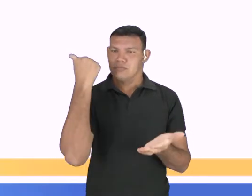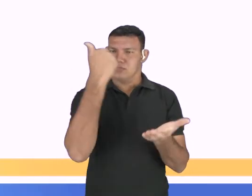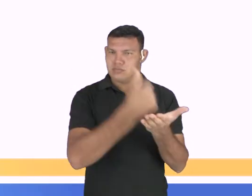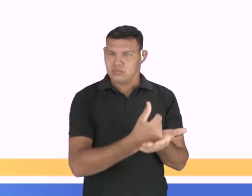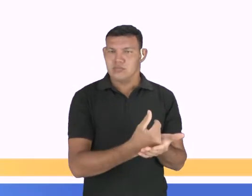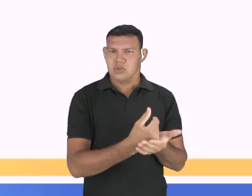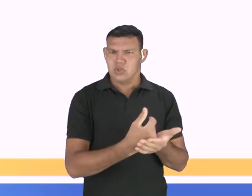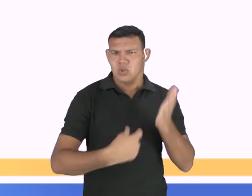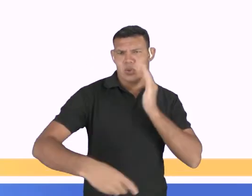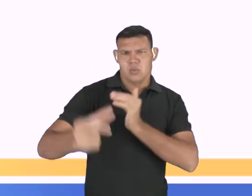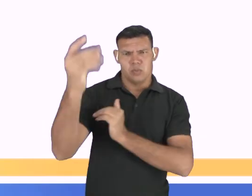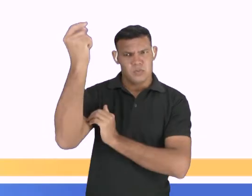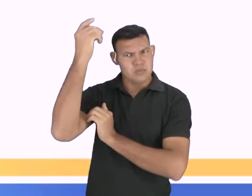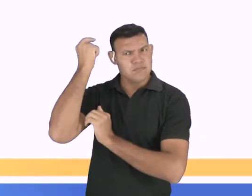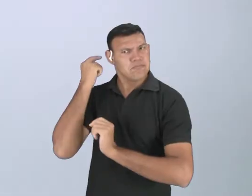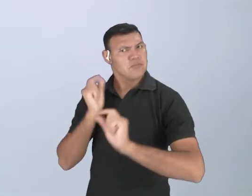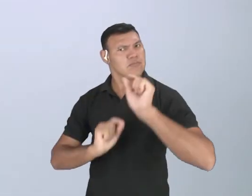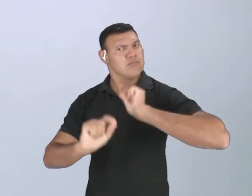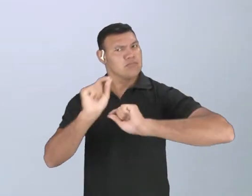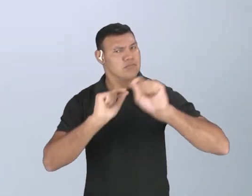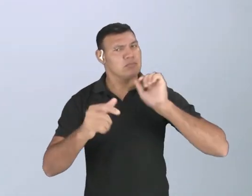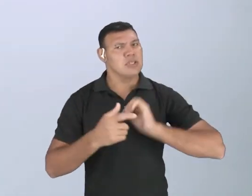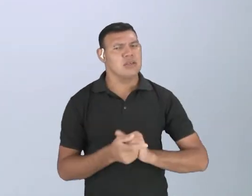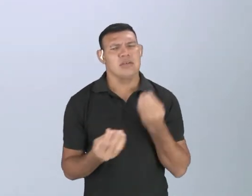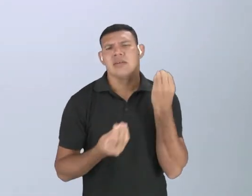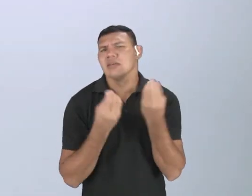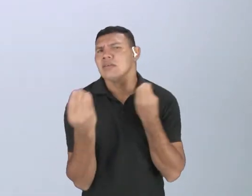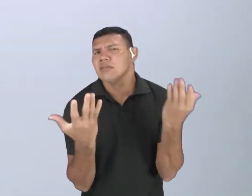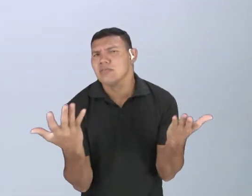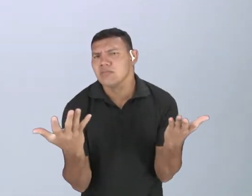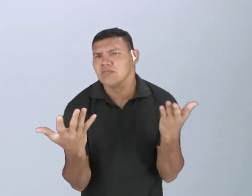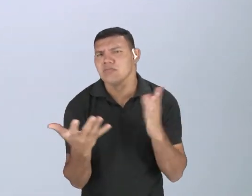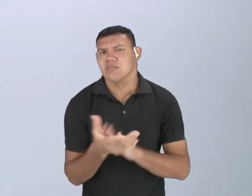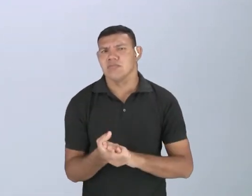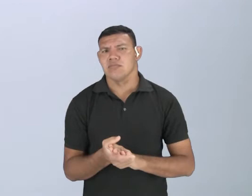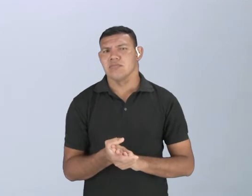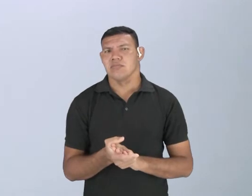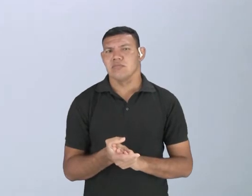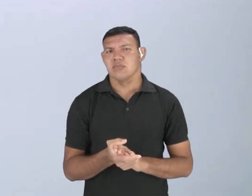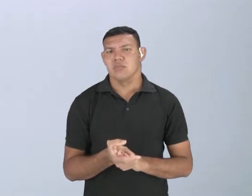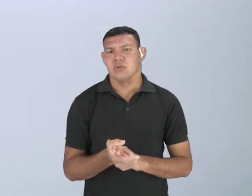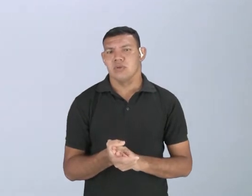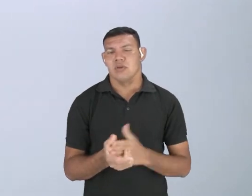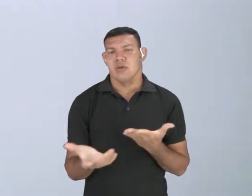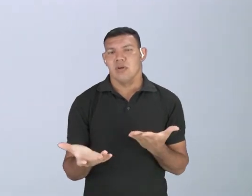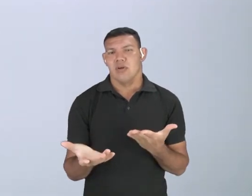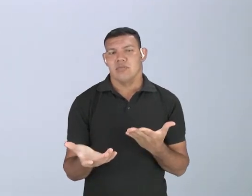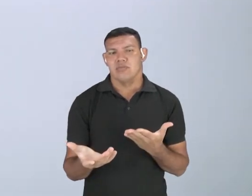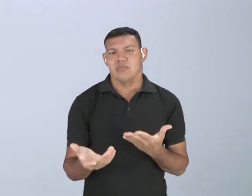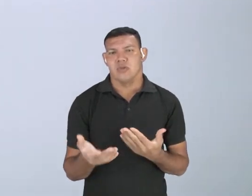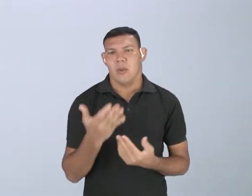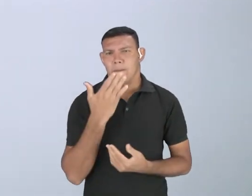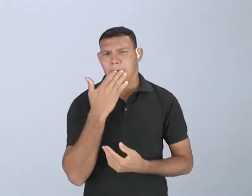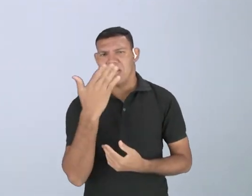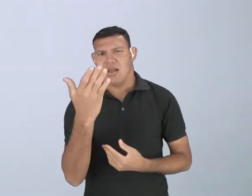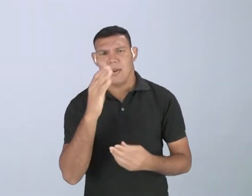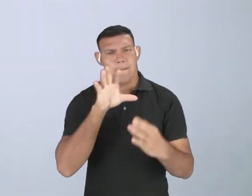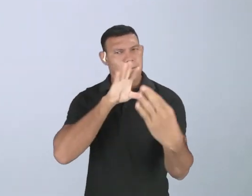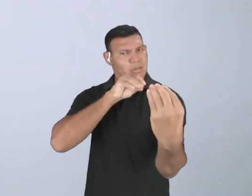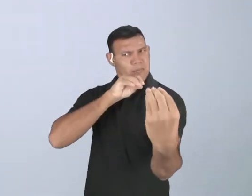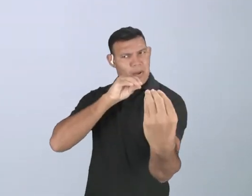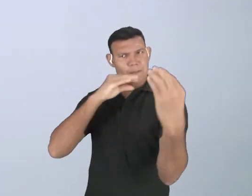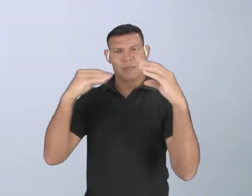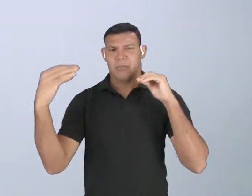Geralmente, no passado, como é que era o meio de negociação? Era através da palavra, né? Alguém dava a palavra para